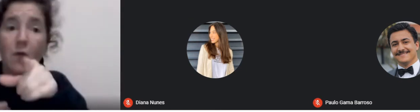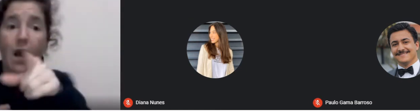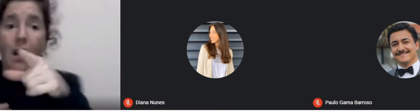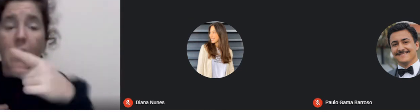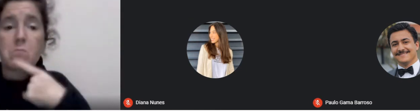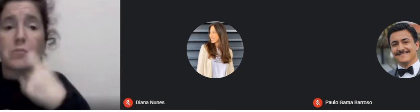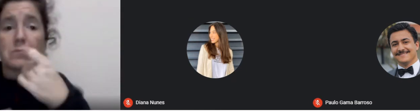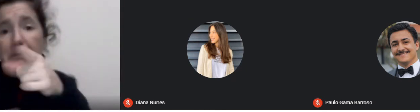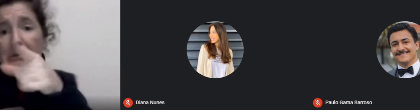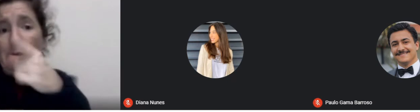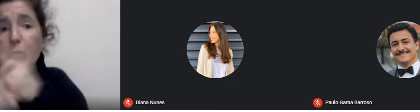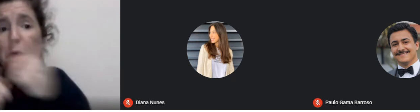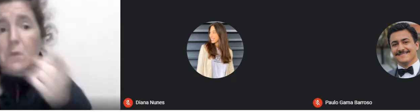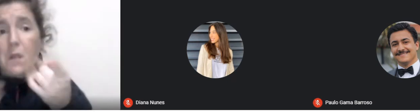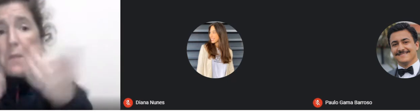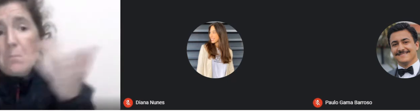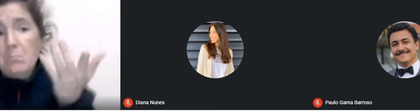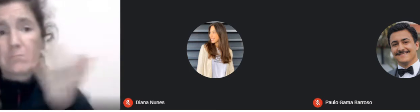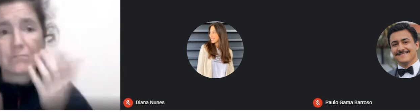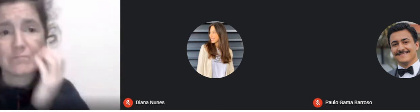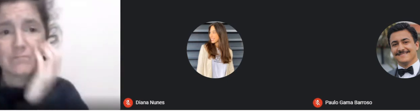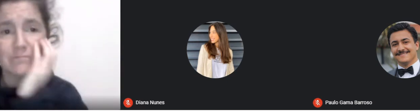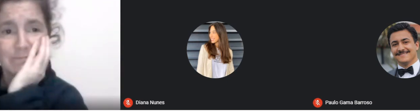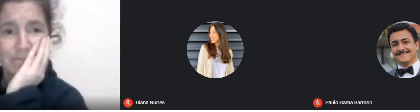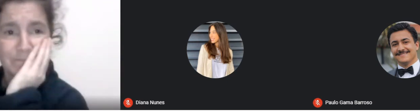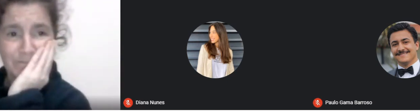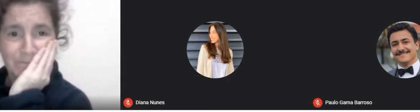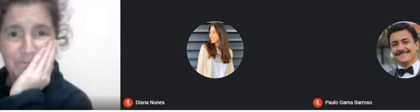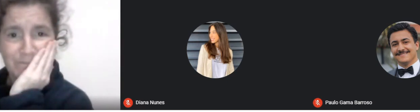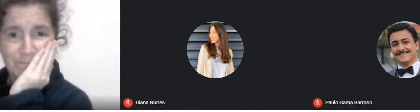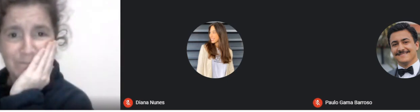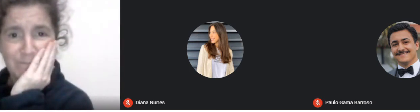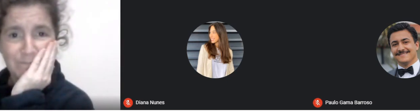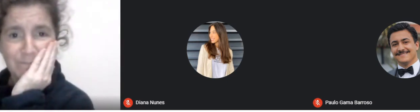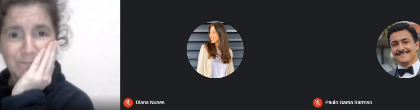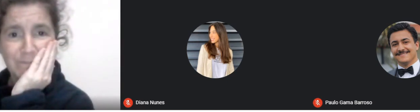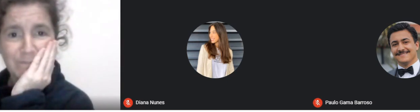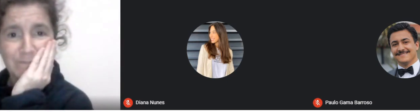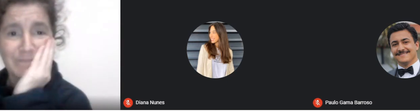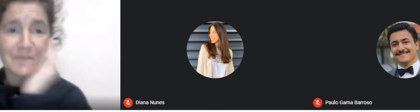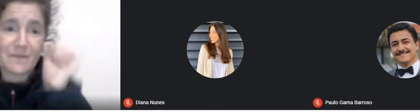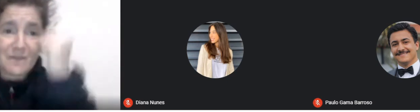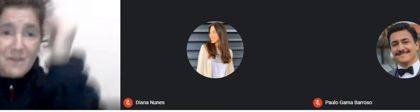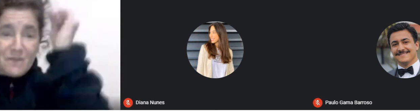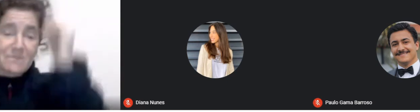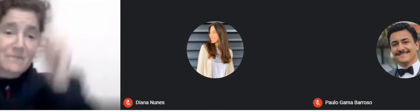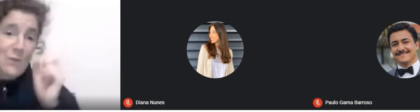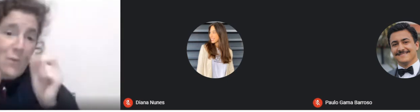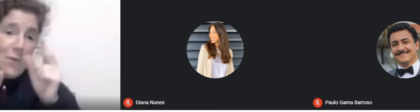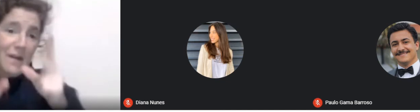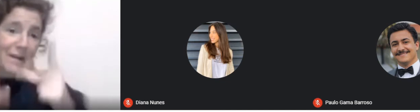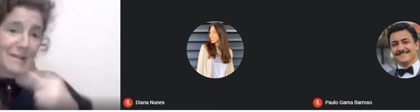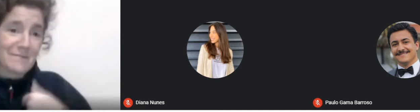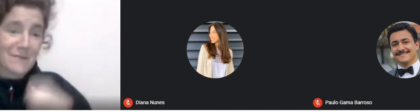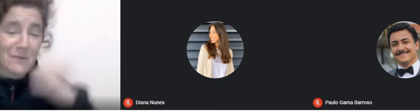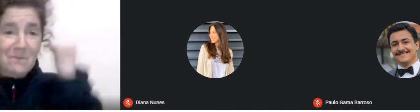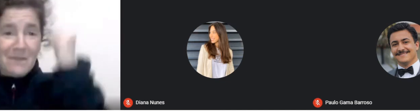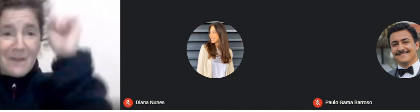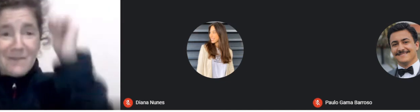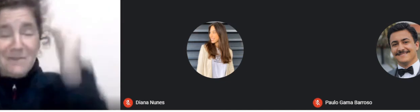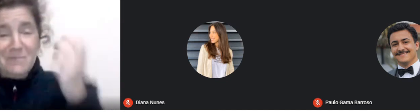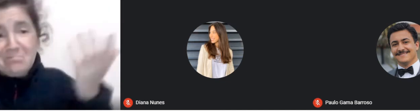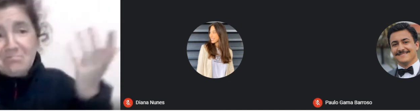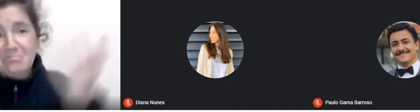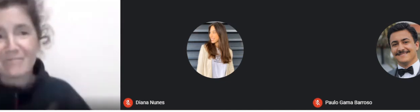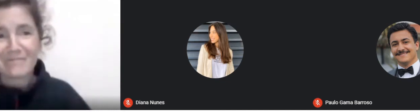Ela não sabe é o porquê. Agora, por isso, a pergunta do porquê, relacionado com nervos. Pois, talvez